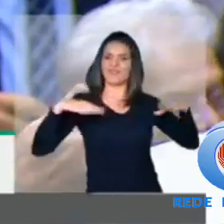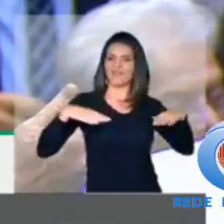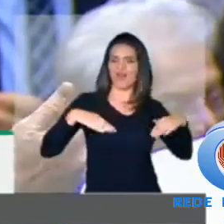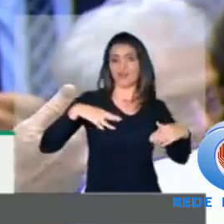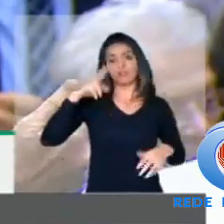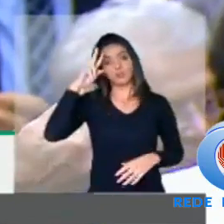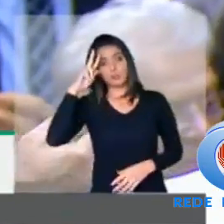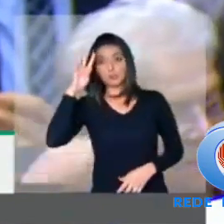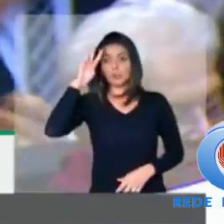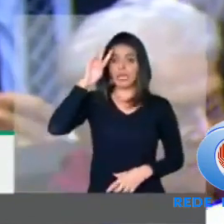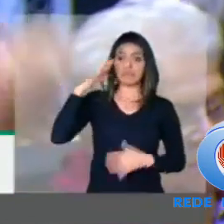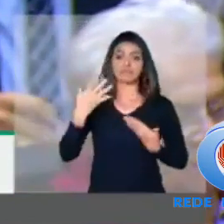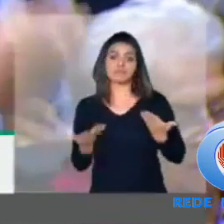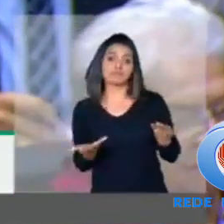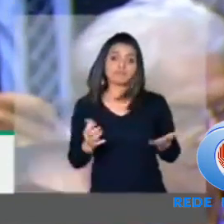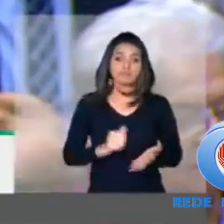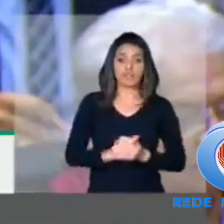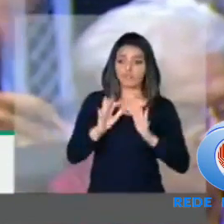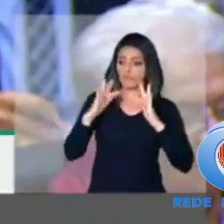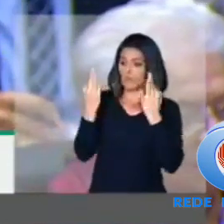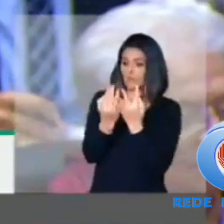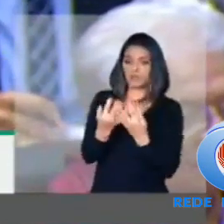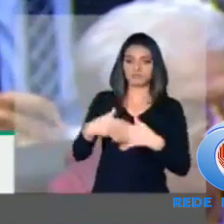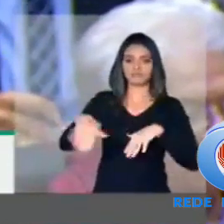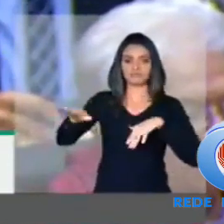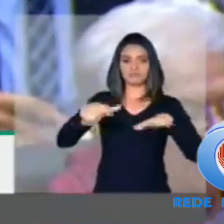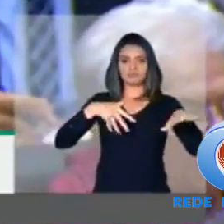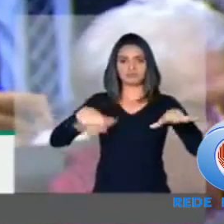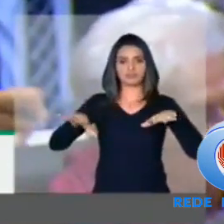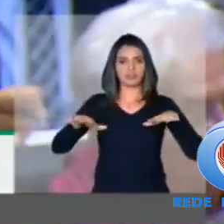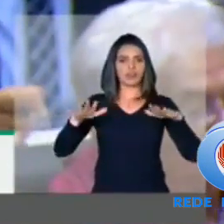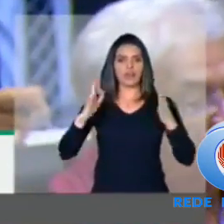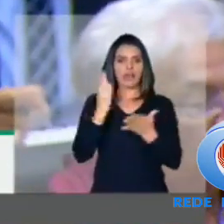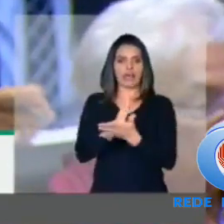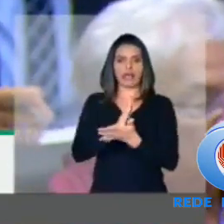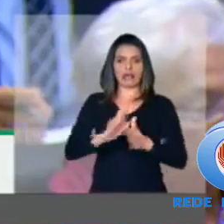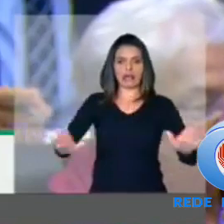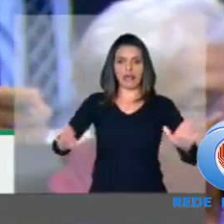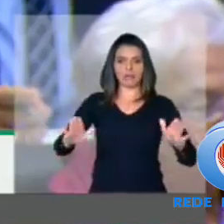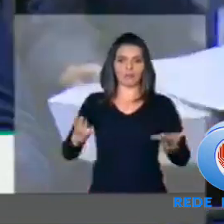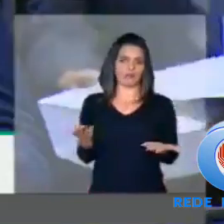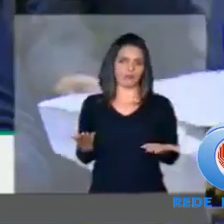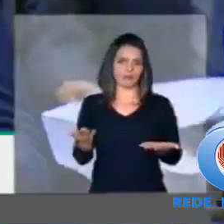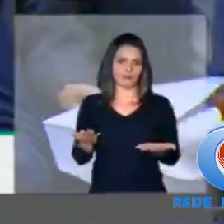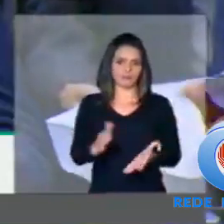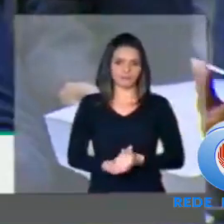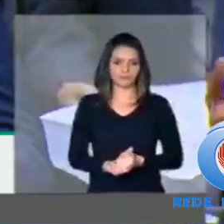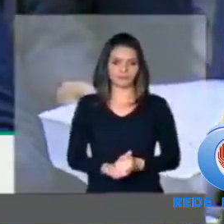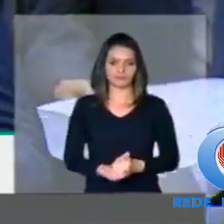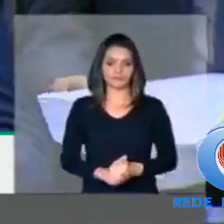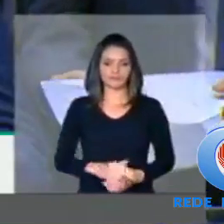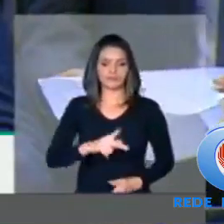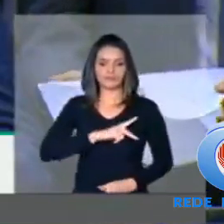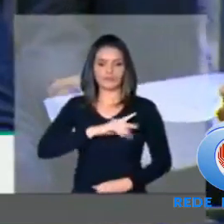e a família não se encontra mais. Termina o descanso remunerado. Senhor presidente, o PT muda para obstrução.